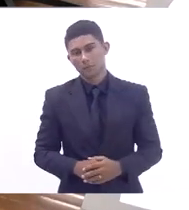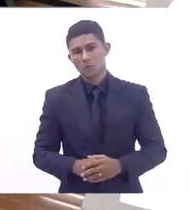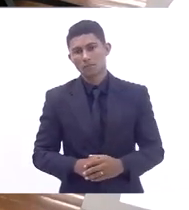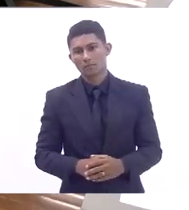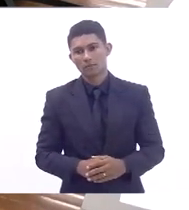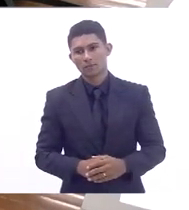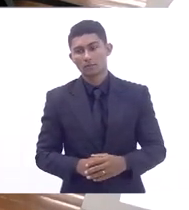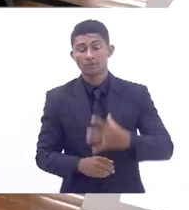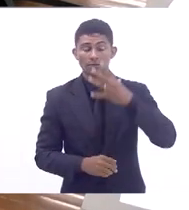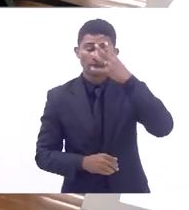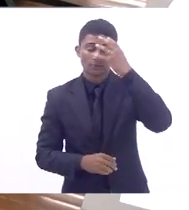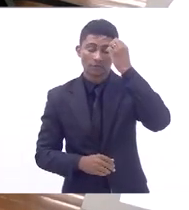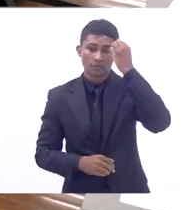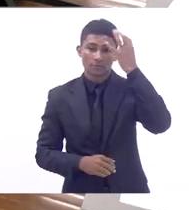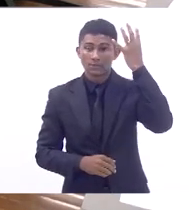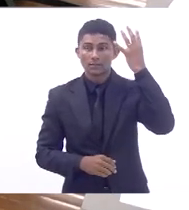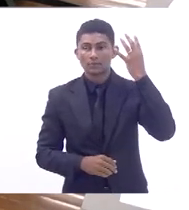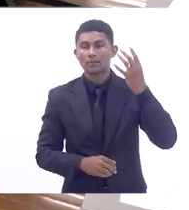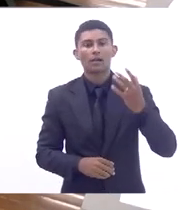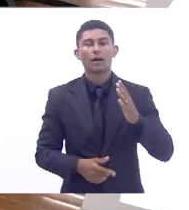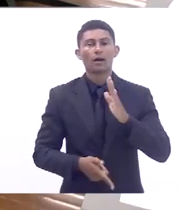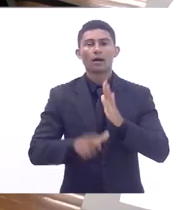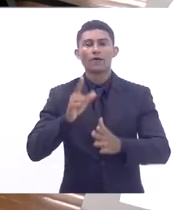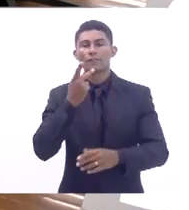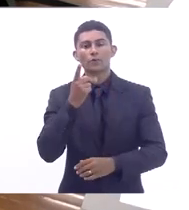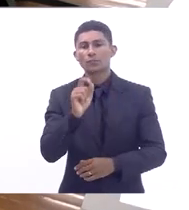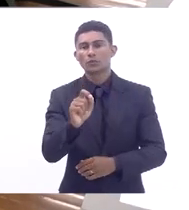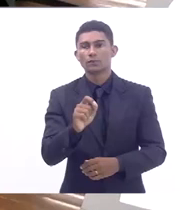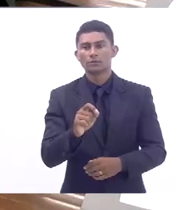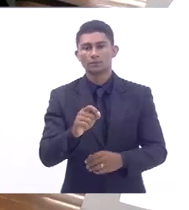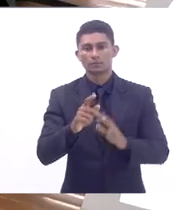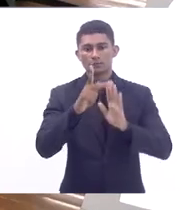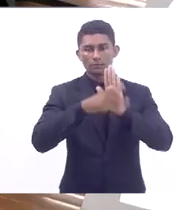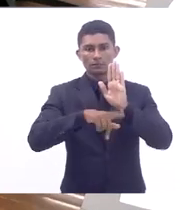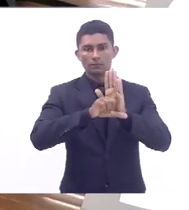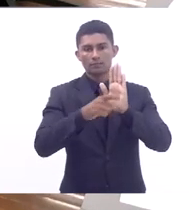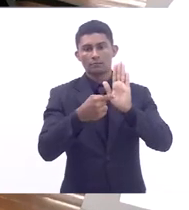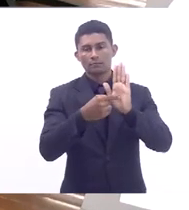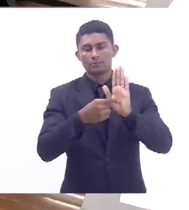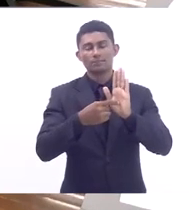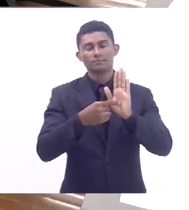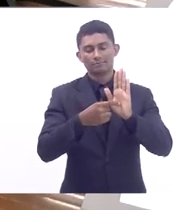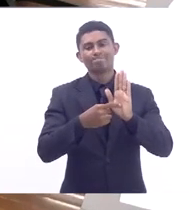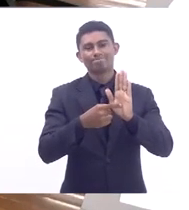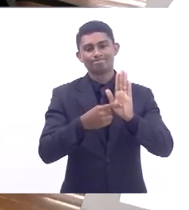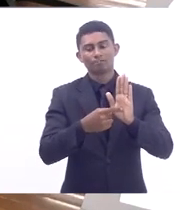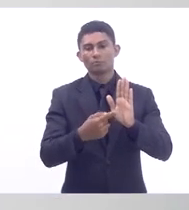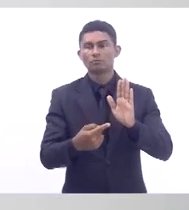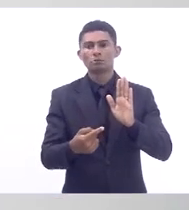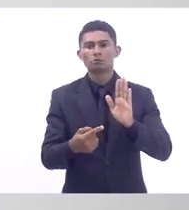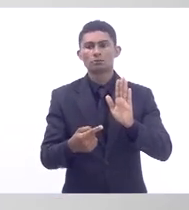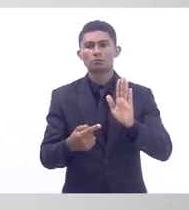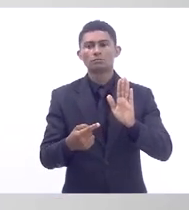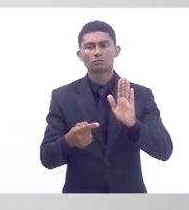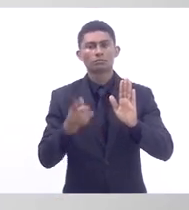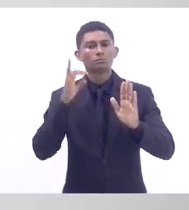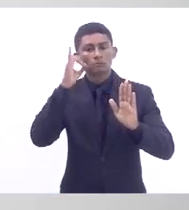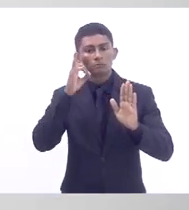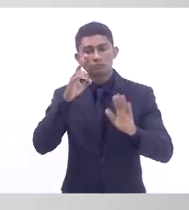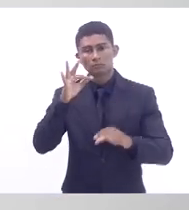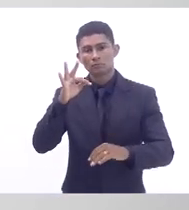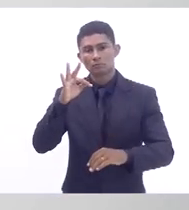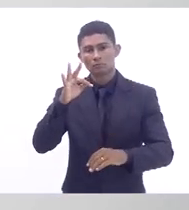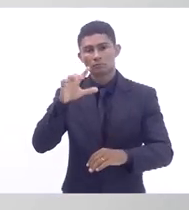esqueci de falar da primeira parte sobre a pele do dauari e como vem lembrou o deputado